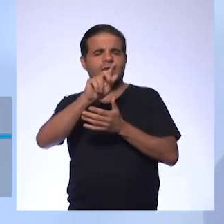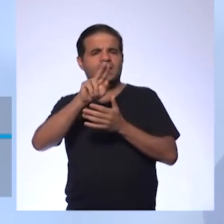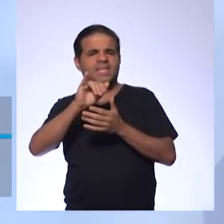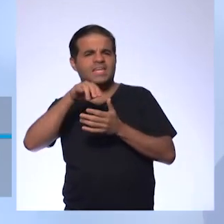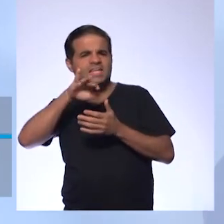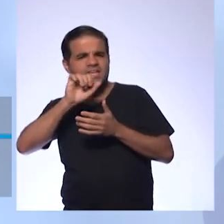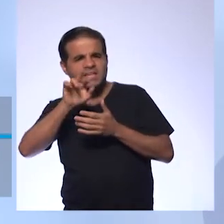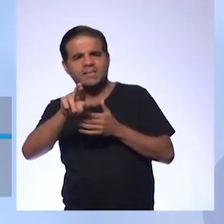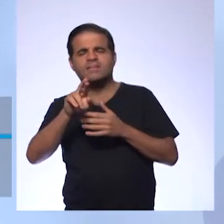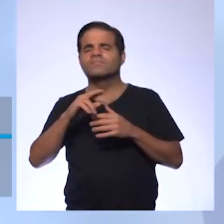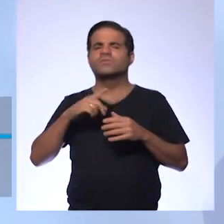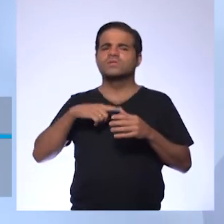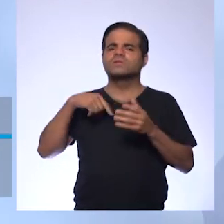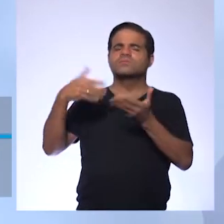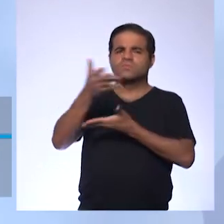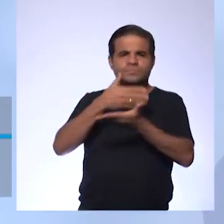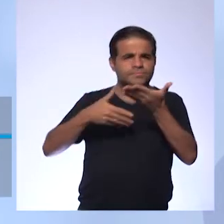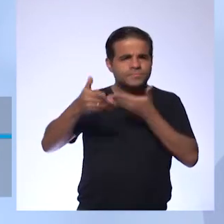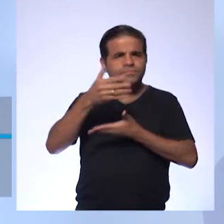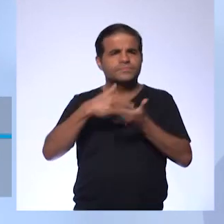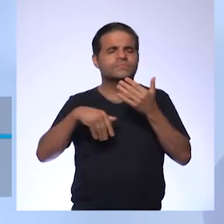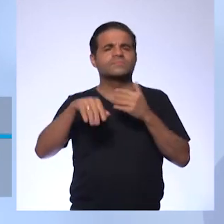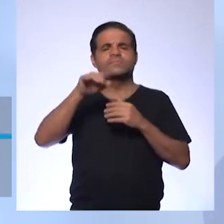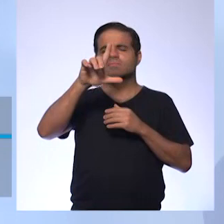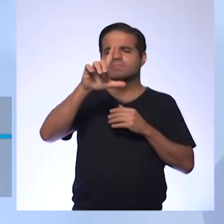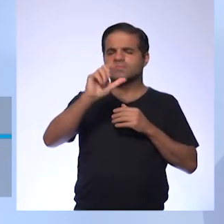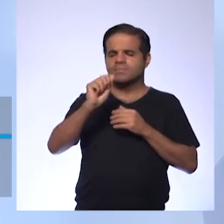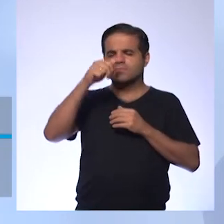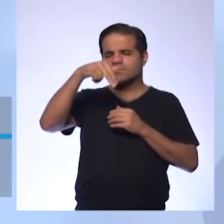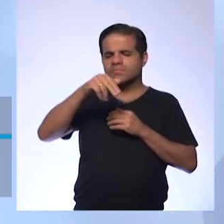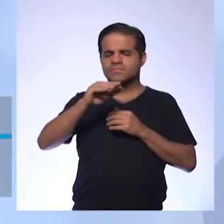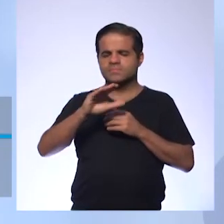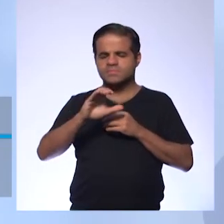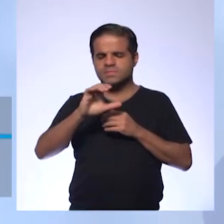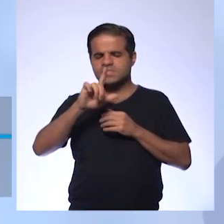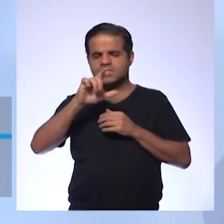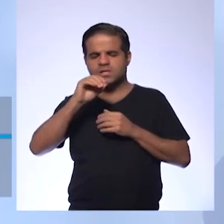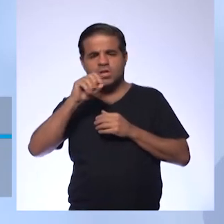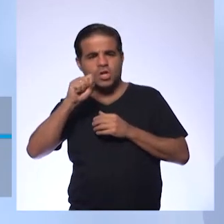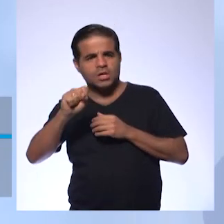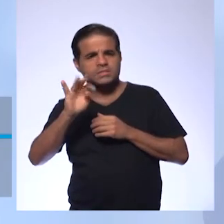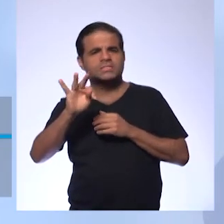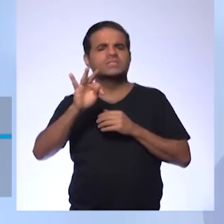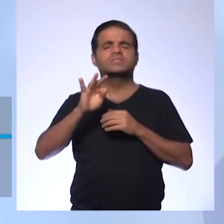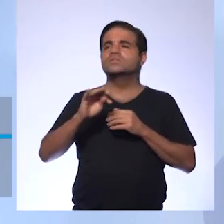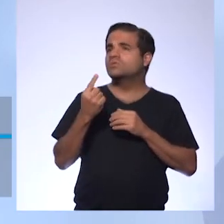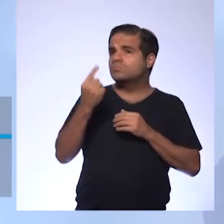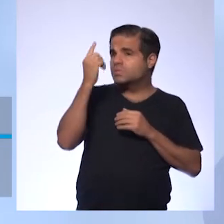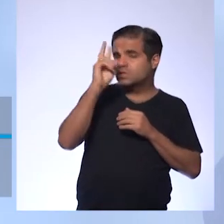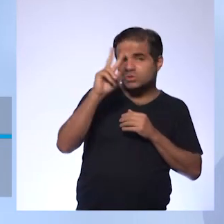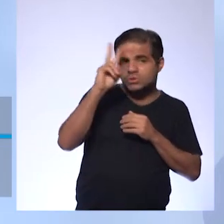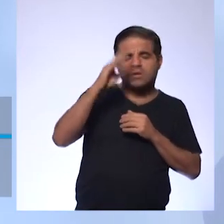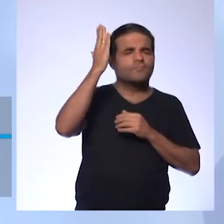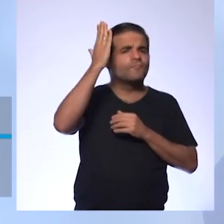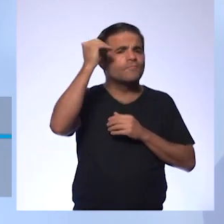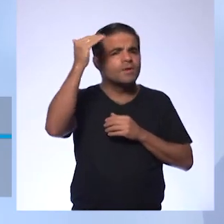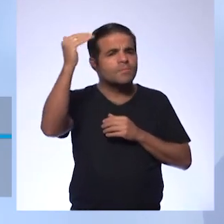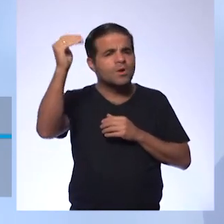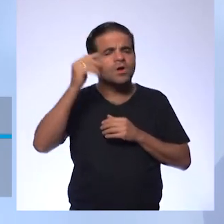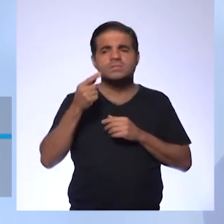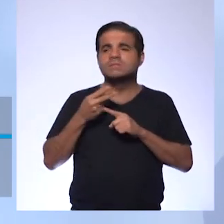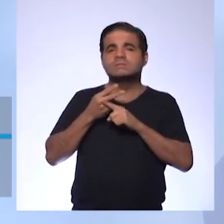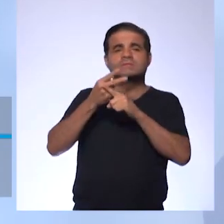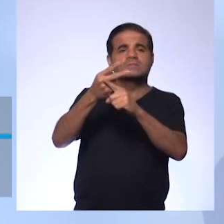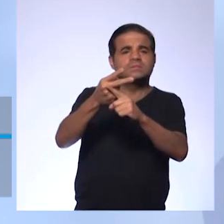relacionamento meio extraconjugal entre a Guinevere e o Lancelot. Ou seja, existem várias histórias. E uma das mais famosas é eles indo em busca